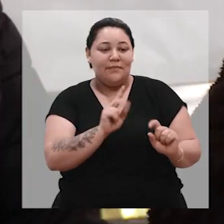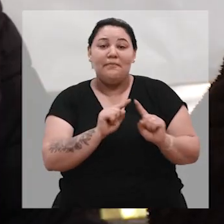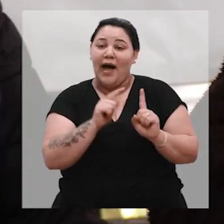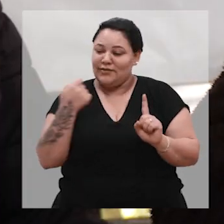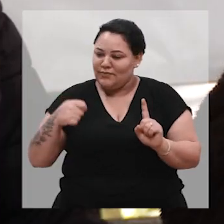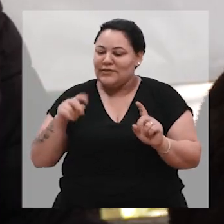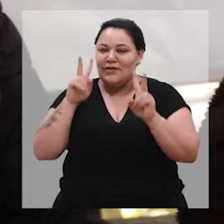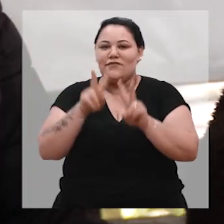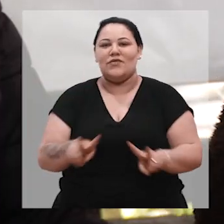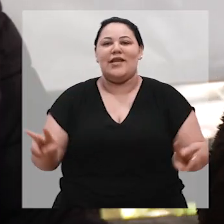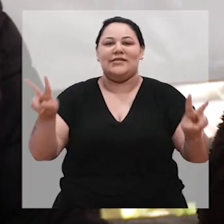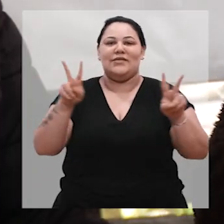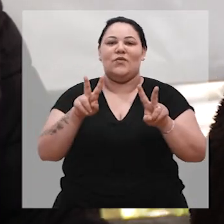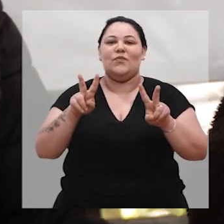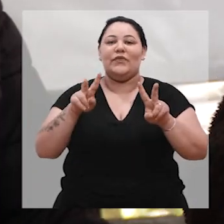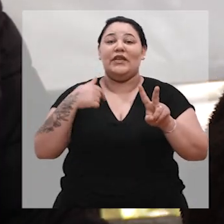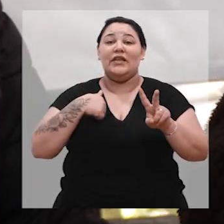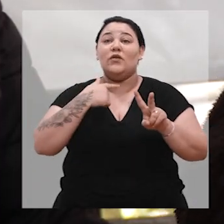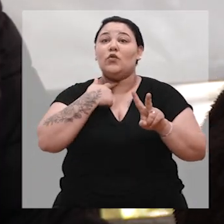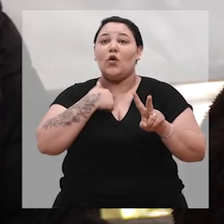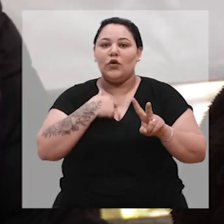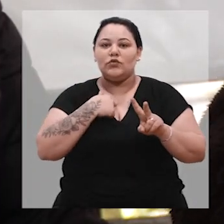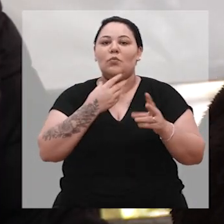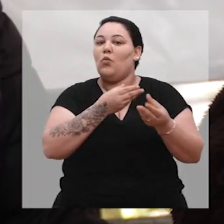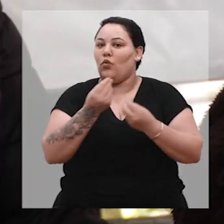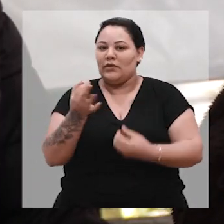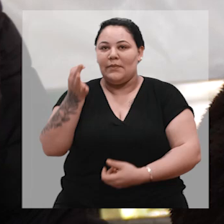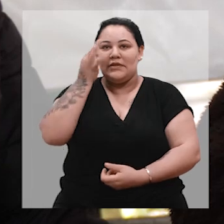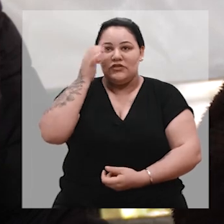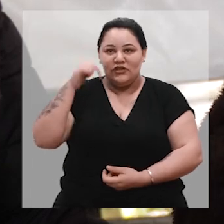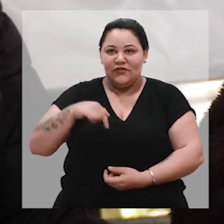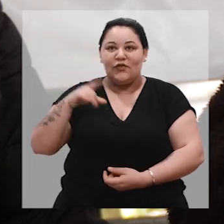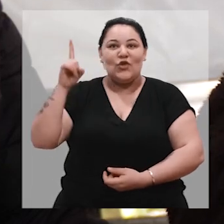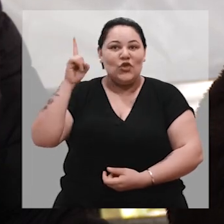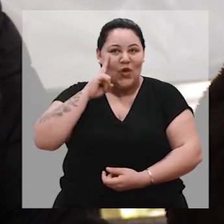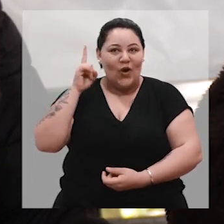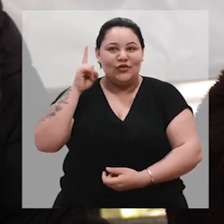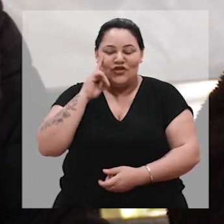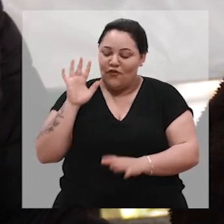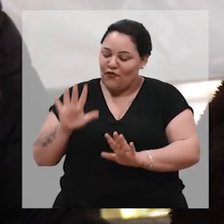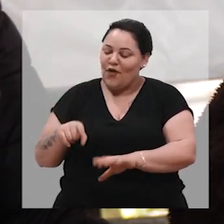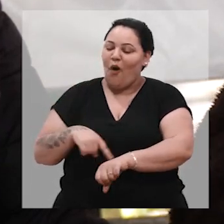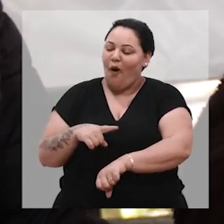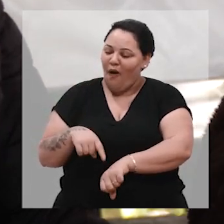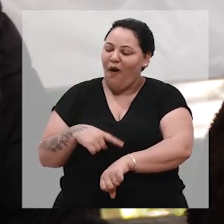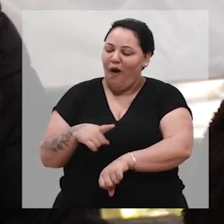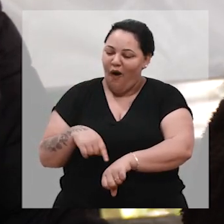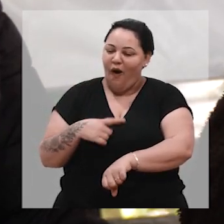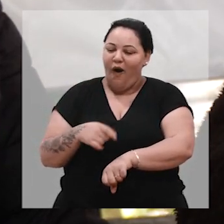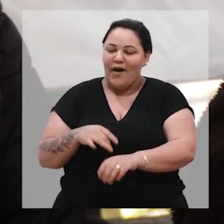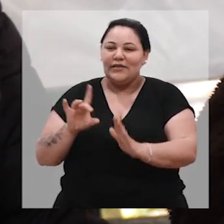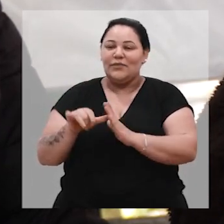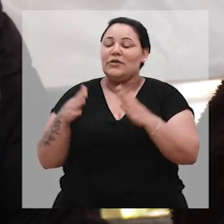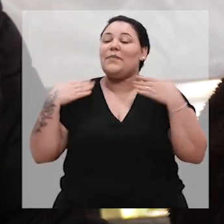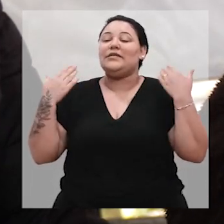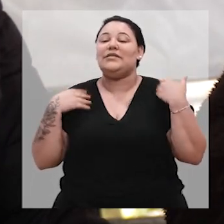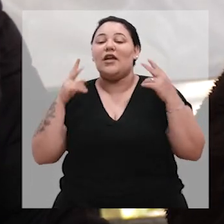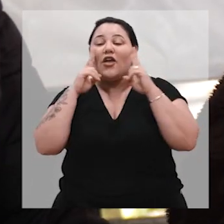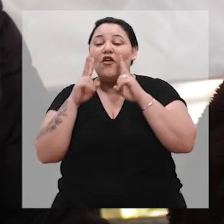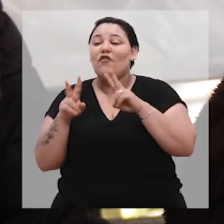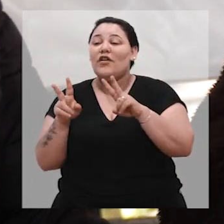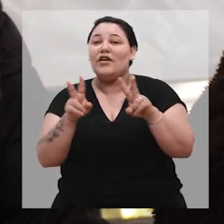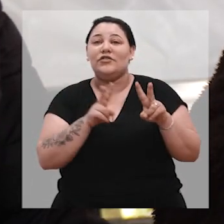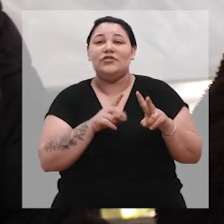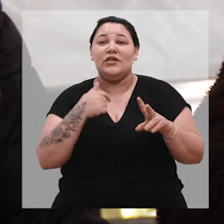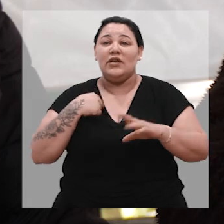visto. Mas precisou ser visto. E é isso que eu gosto muito de vir na feira, e eu venho todos os dias, eu fico horas aqui, e depois que eu dou